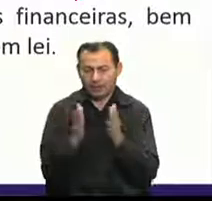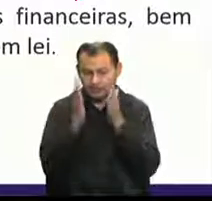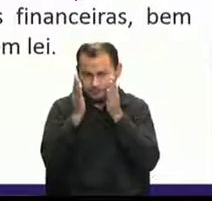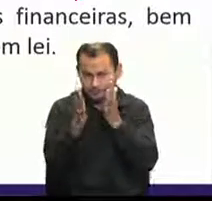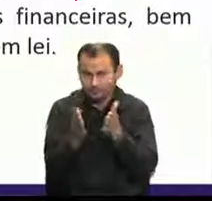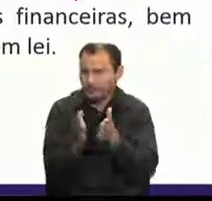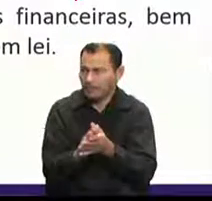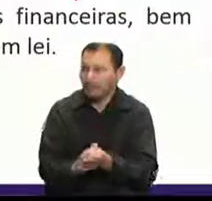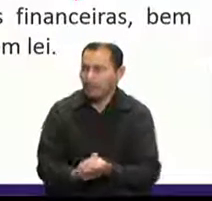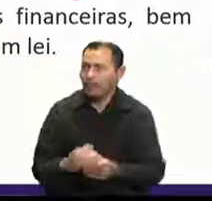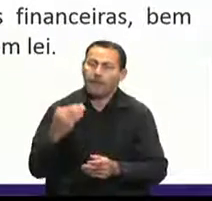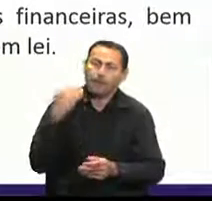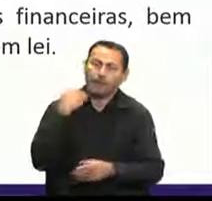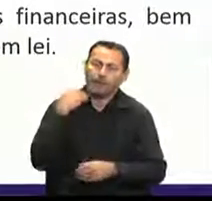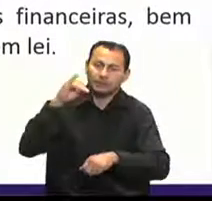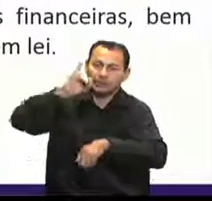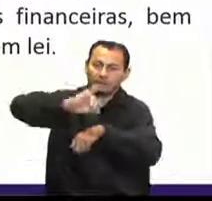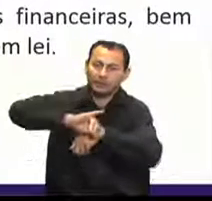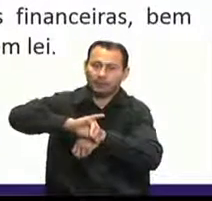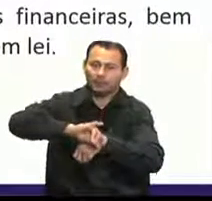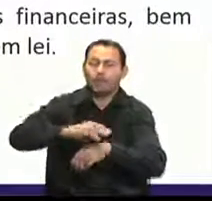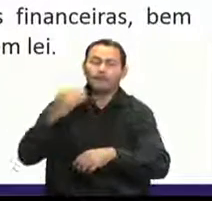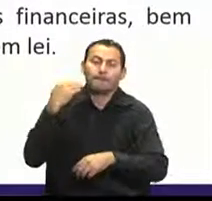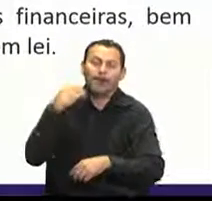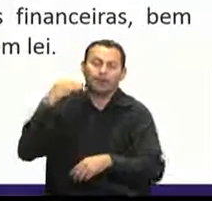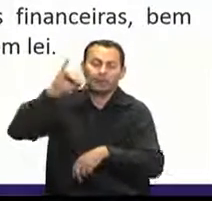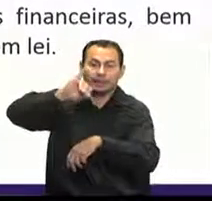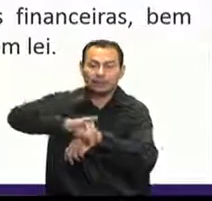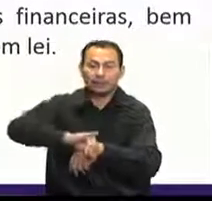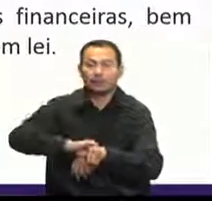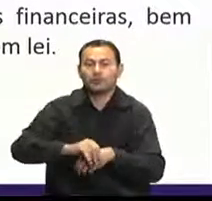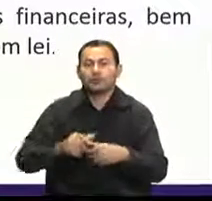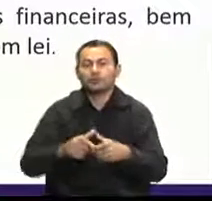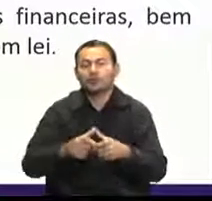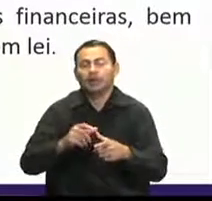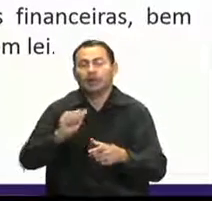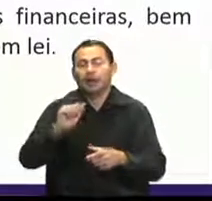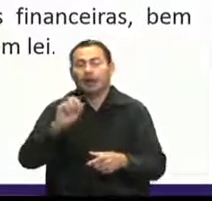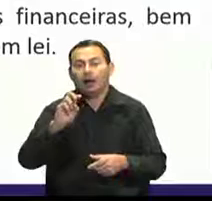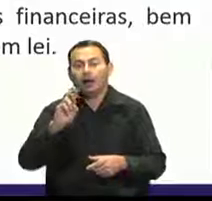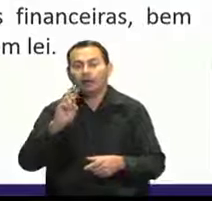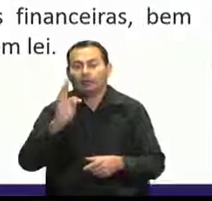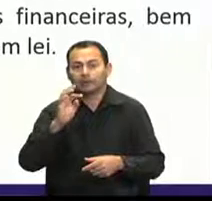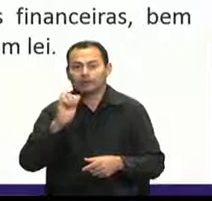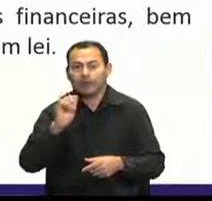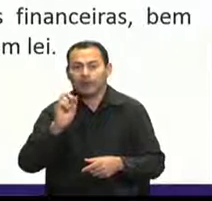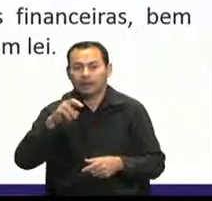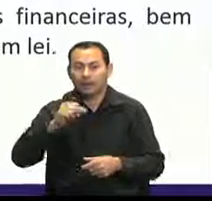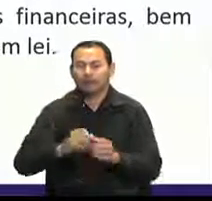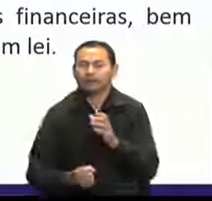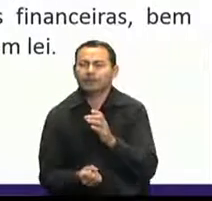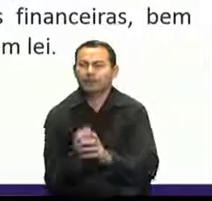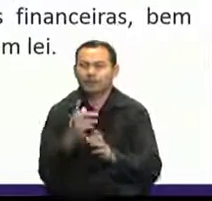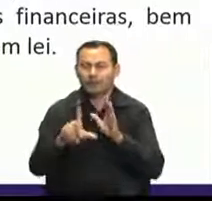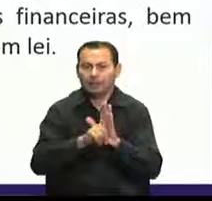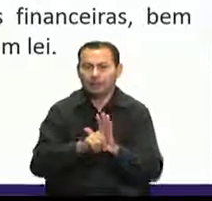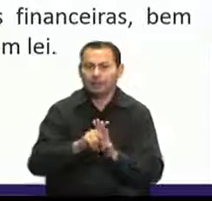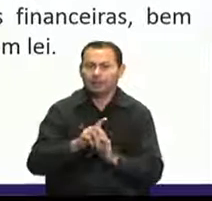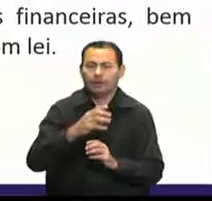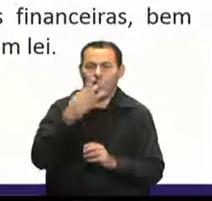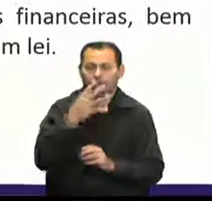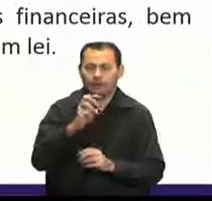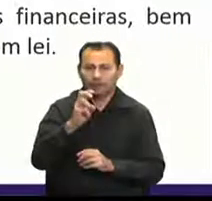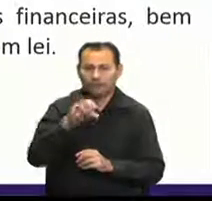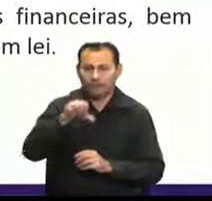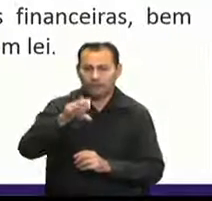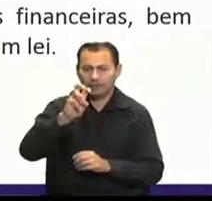é o banco central o banco central ele é uma autarquia que foi criado pela lei número que